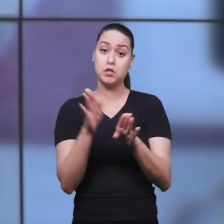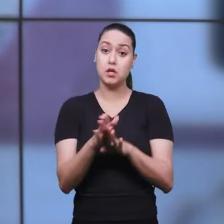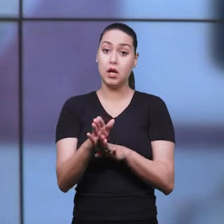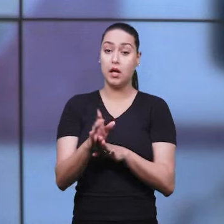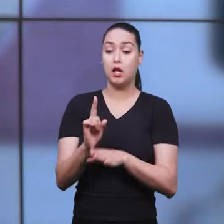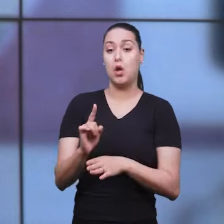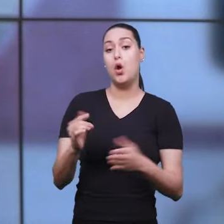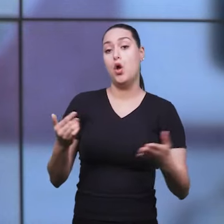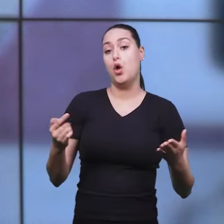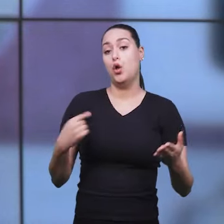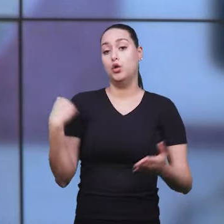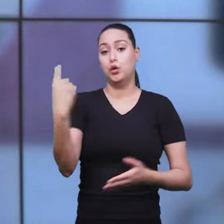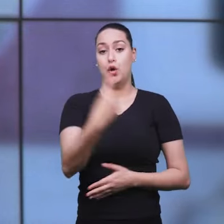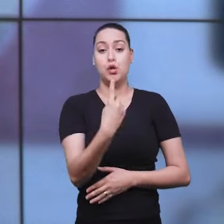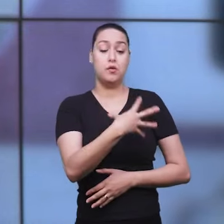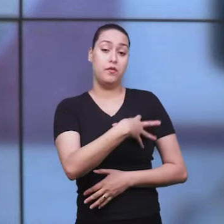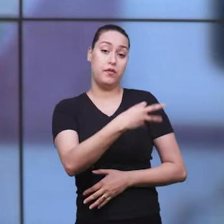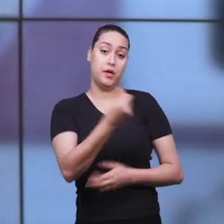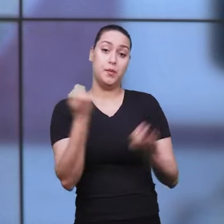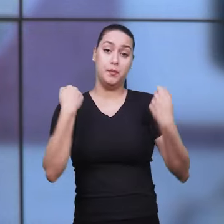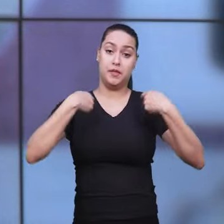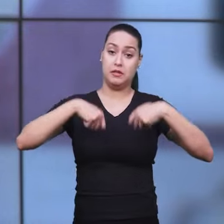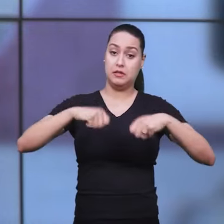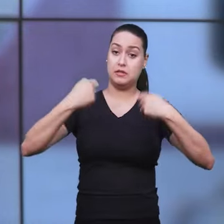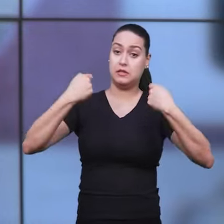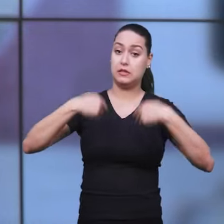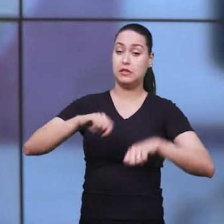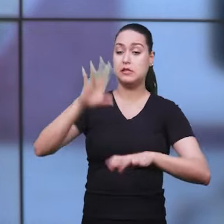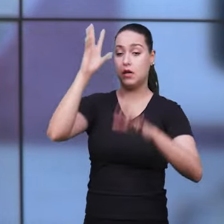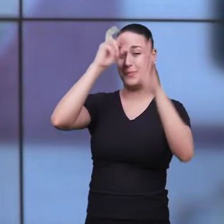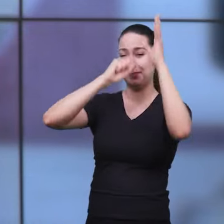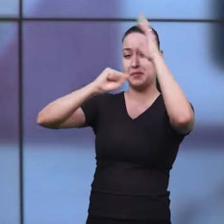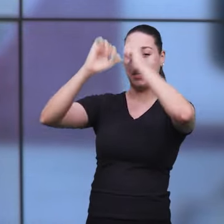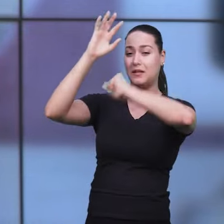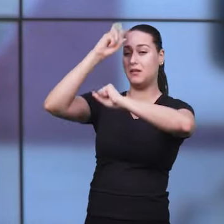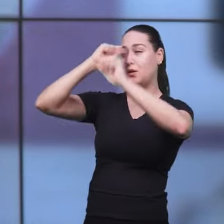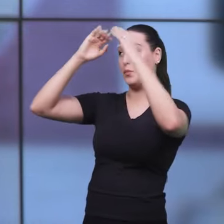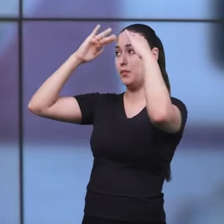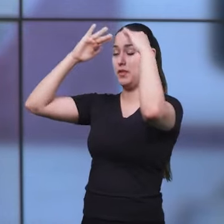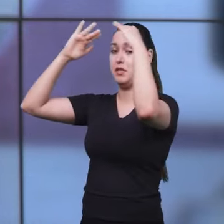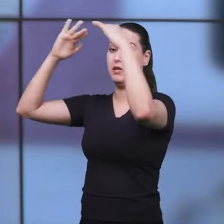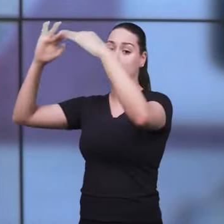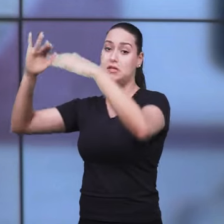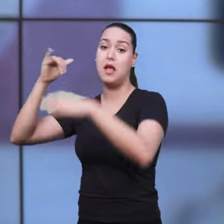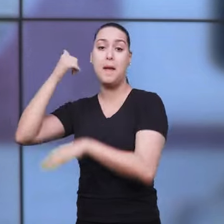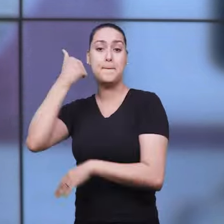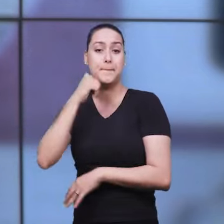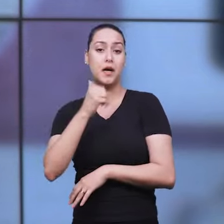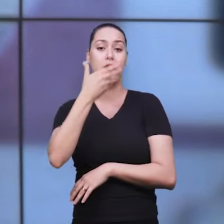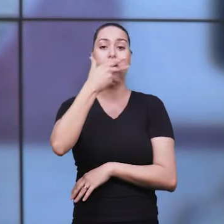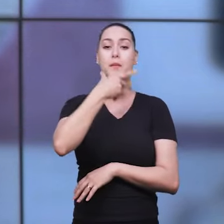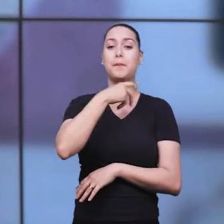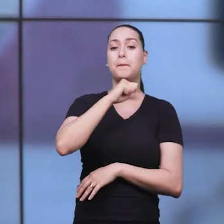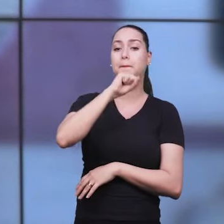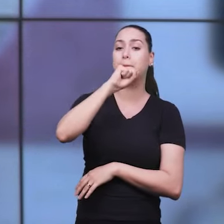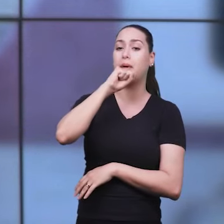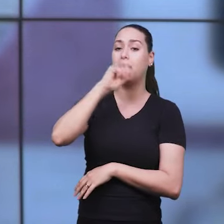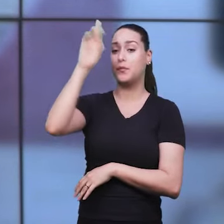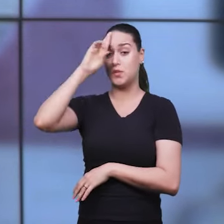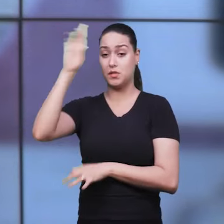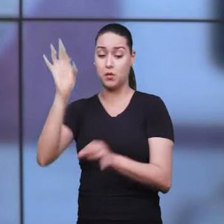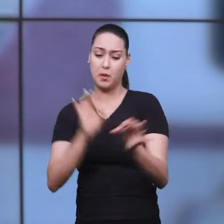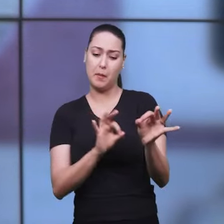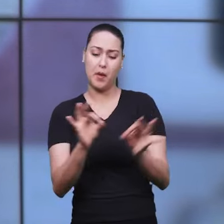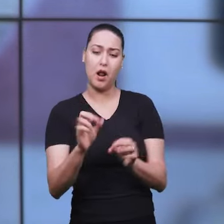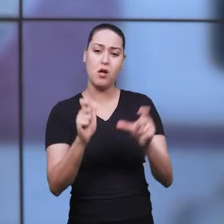precisam aprender a obedecer à voz do Senhor, assim como a nossa voz, e honrar pai e mãe para que tudo corra bem, para